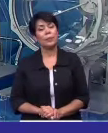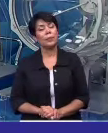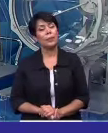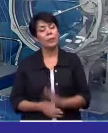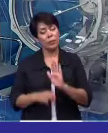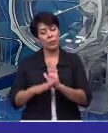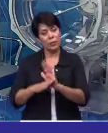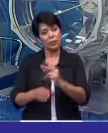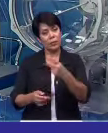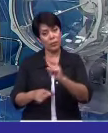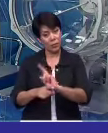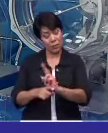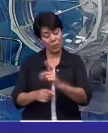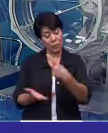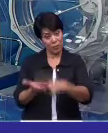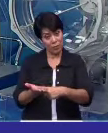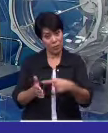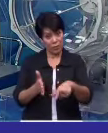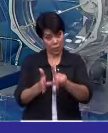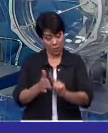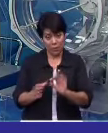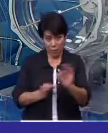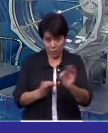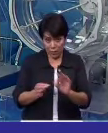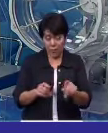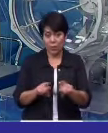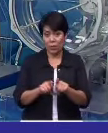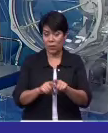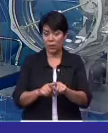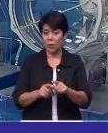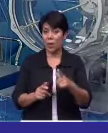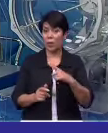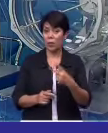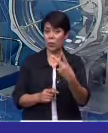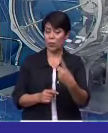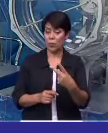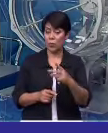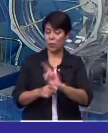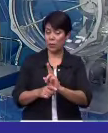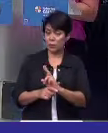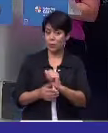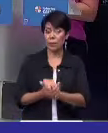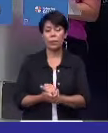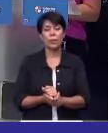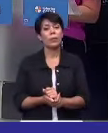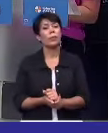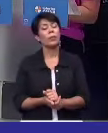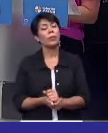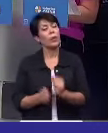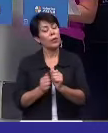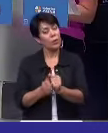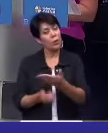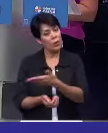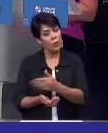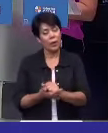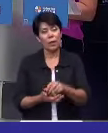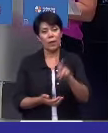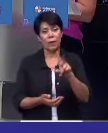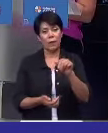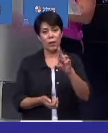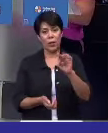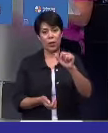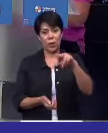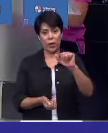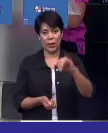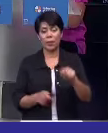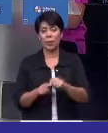Para validar todo o processo de preparação, a gente conta com a presença de duas auditoras populares. Ao meu lado, a Vitória